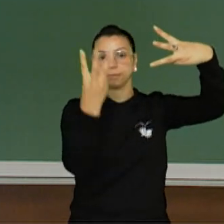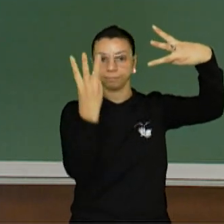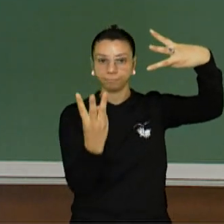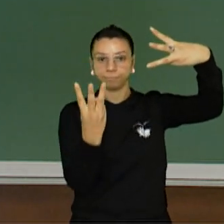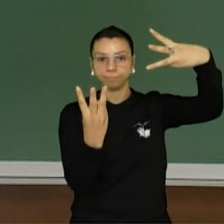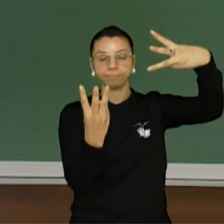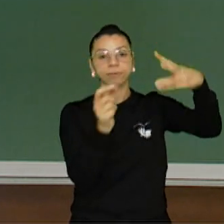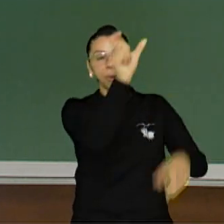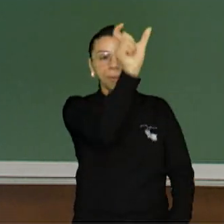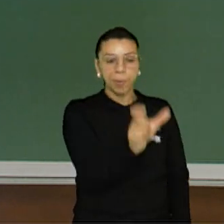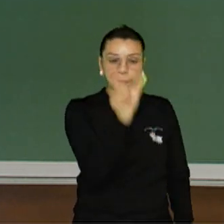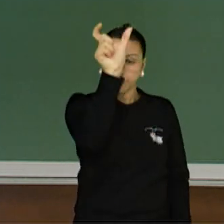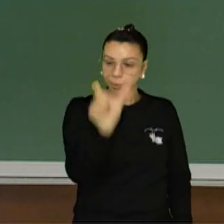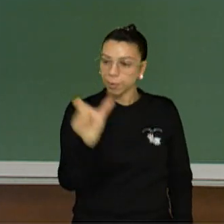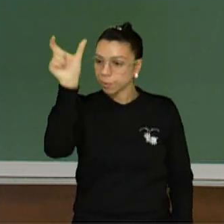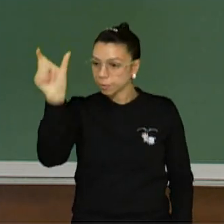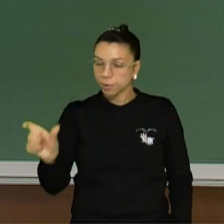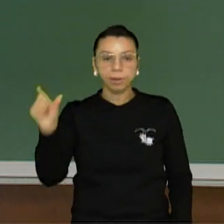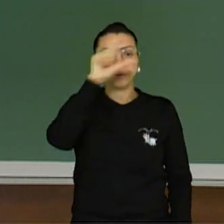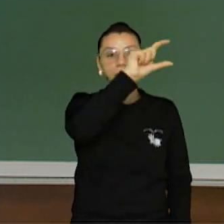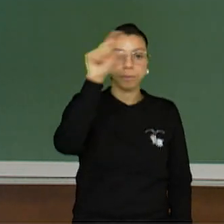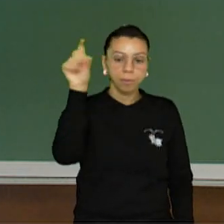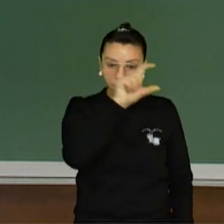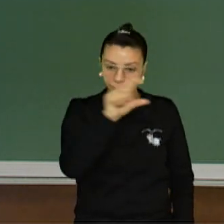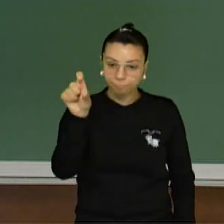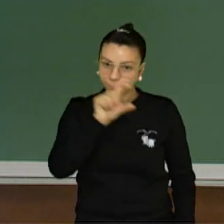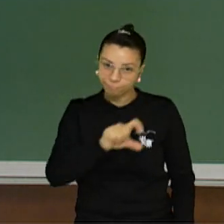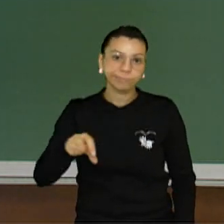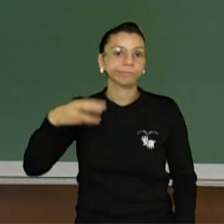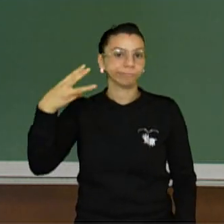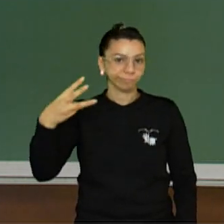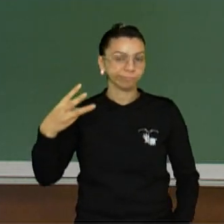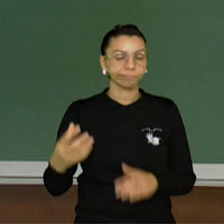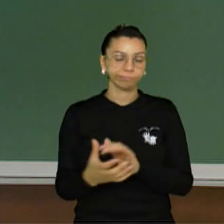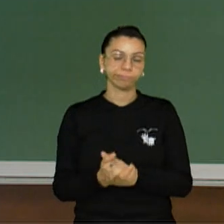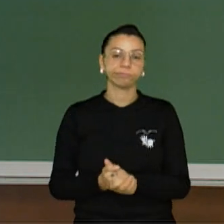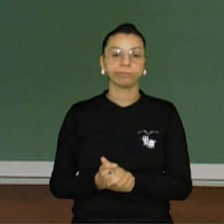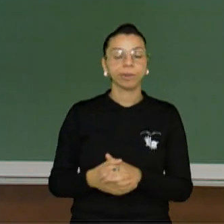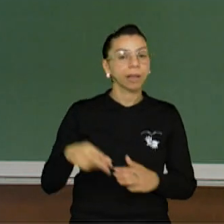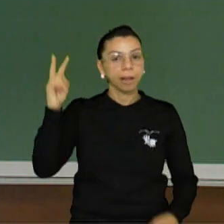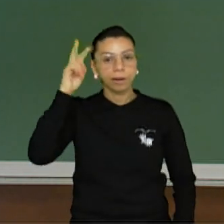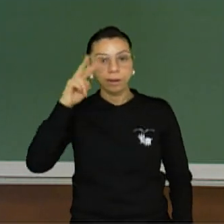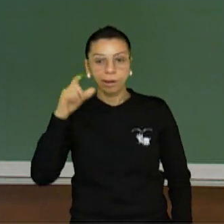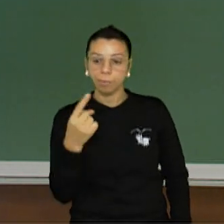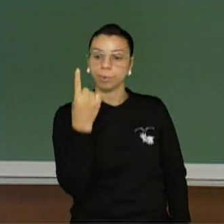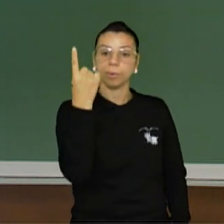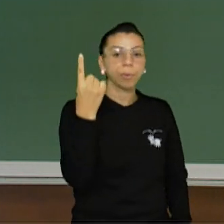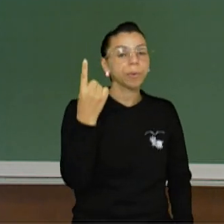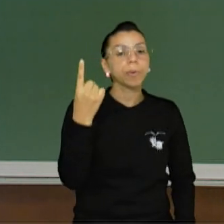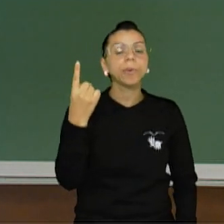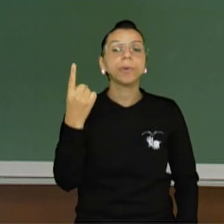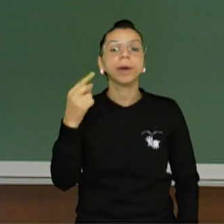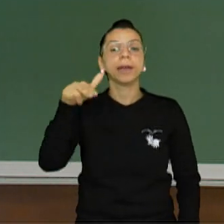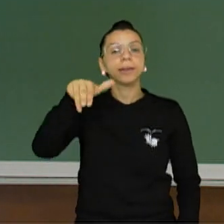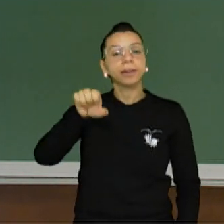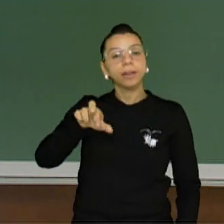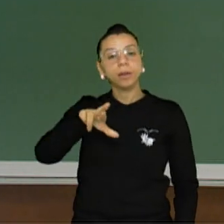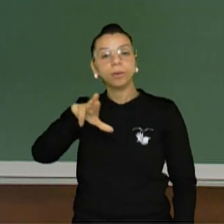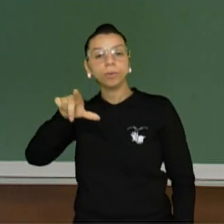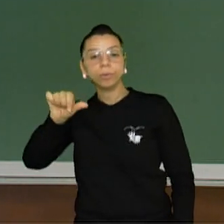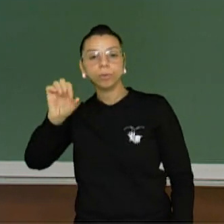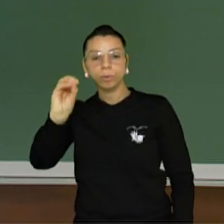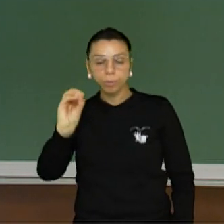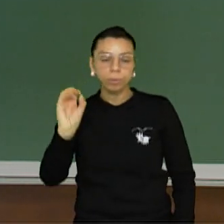colunas. Sempre, como a gente faz produto dos elementos da matriz, lembra que o 1 é neutro na multiplicação.